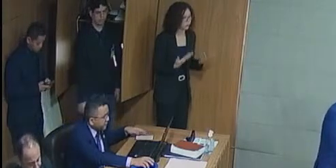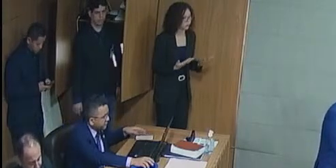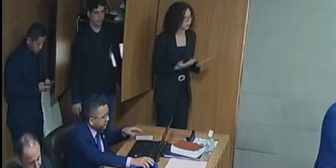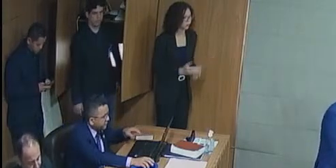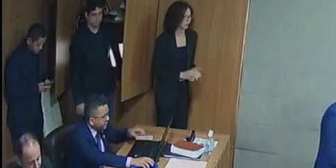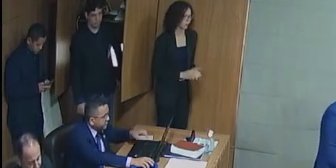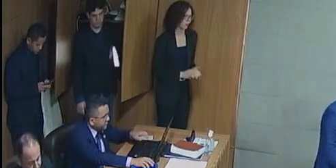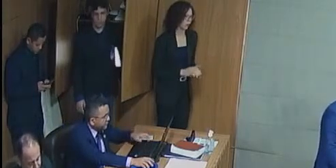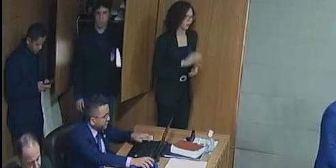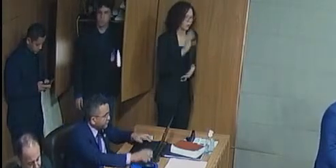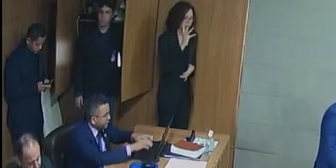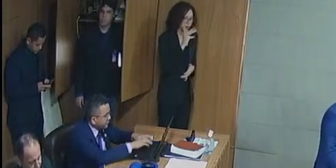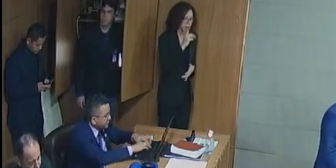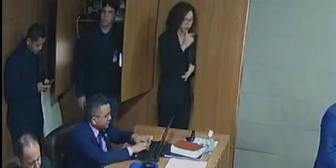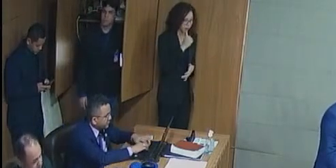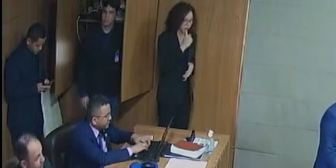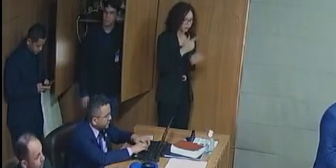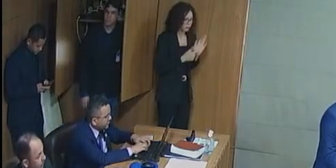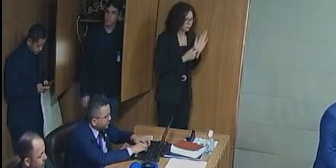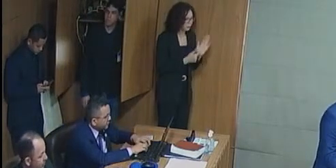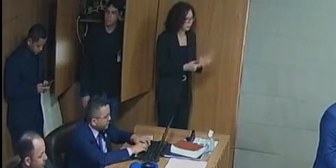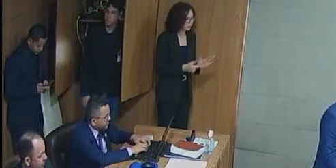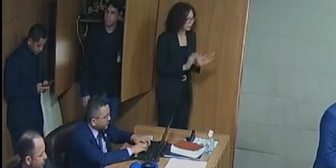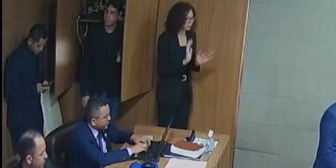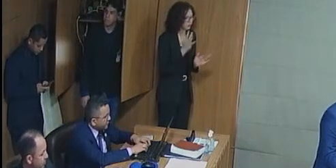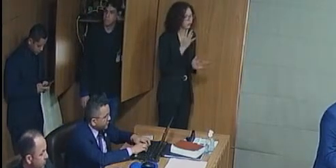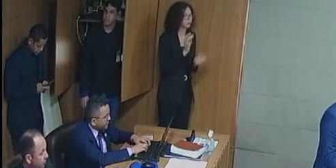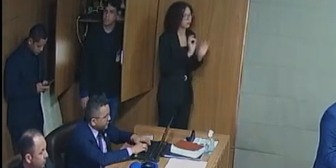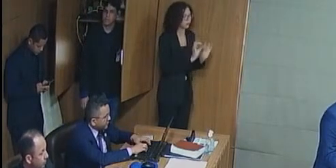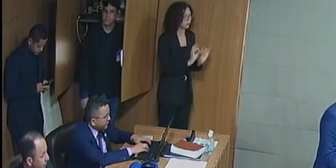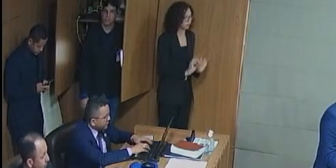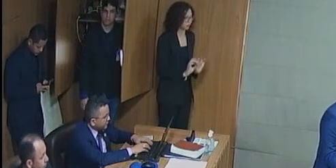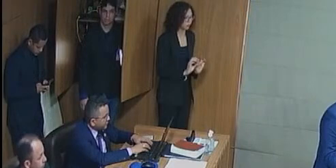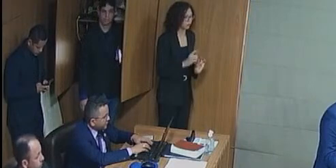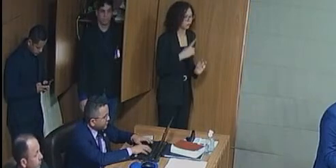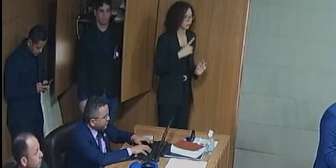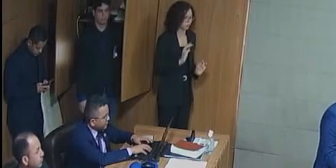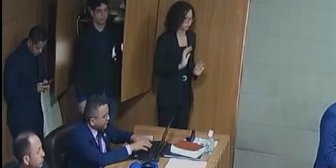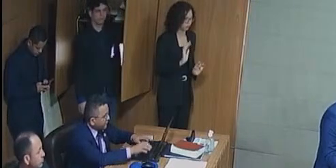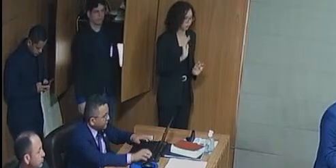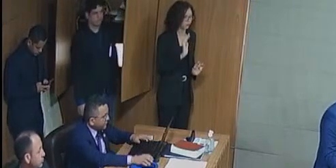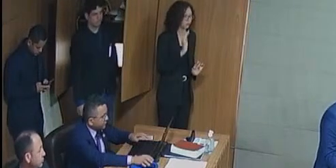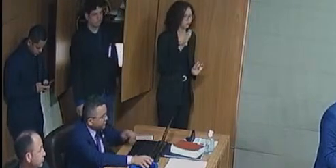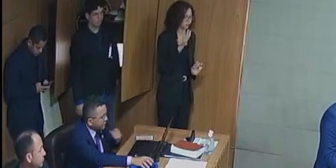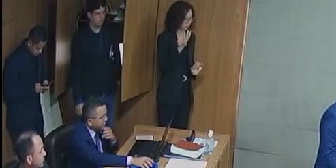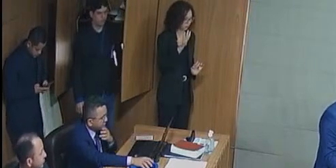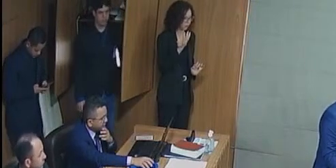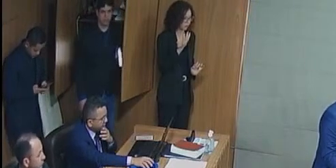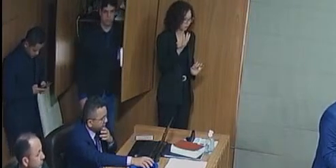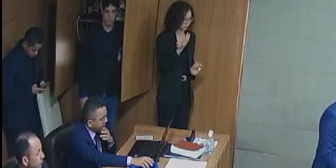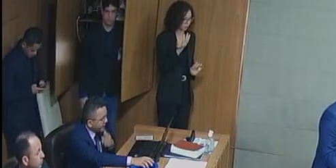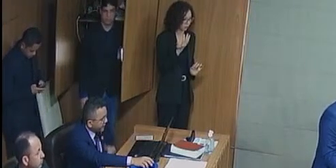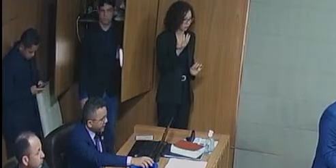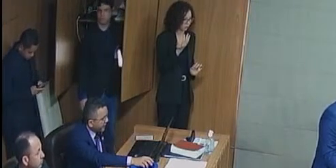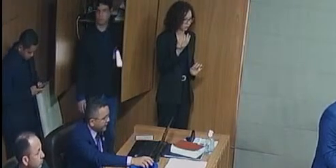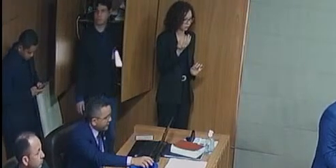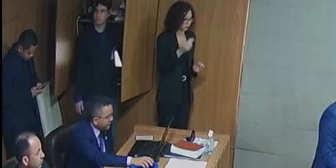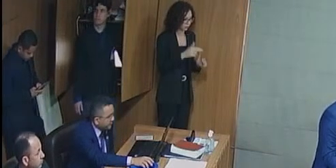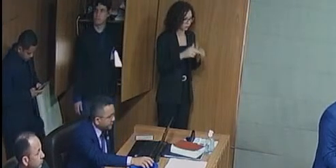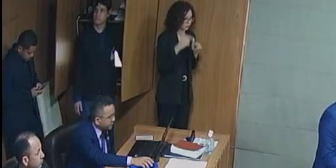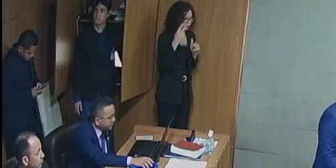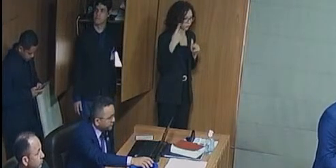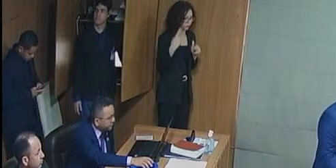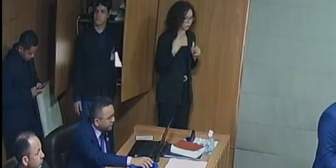apresentar este fato específico que havia passado diante deste promotor que